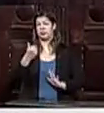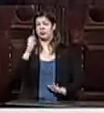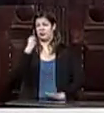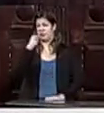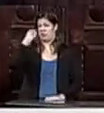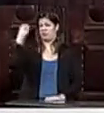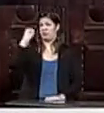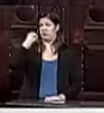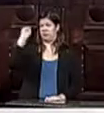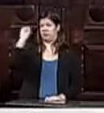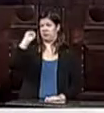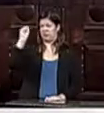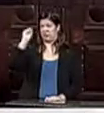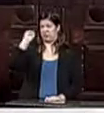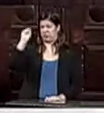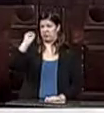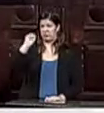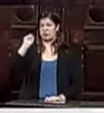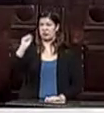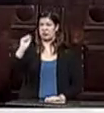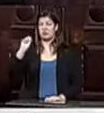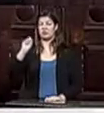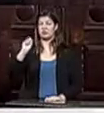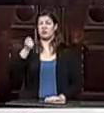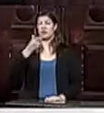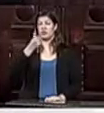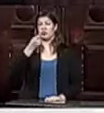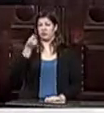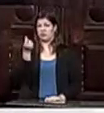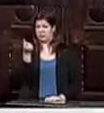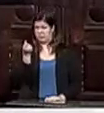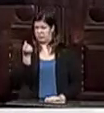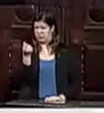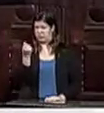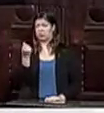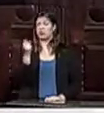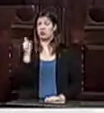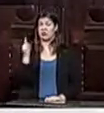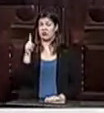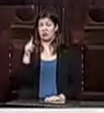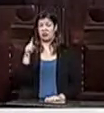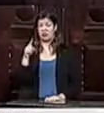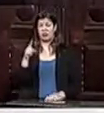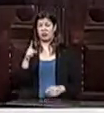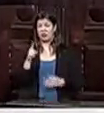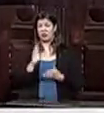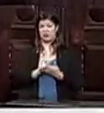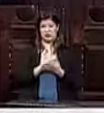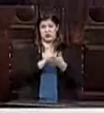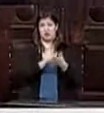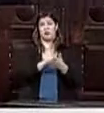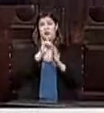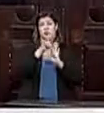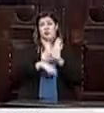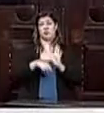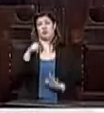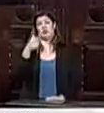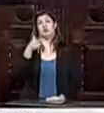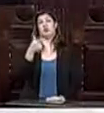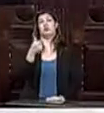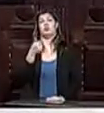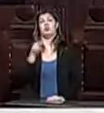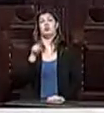de 2016, quando o investimento mínimo em saúde tem que ser 12